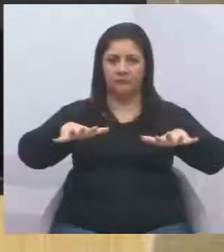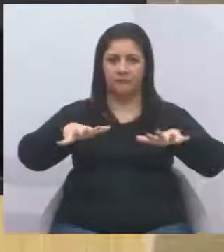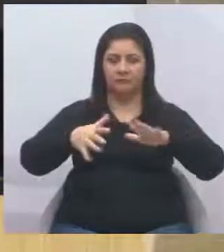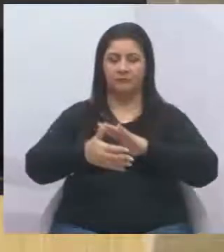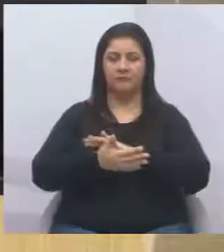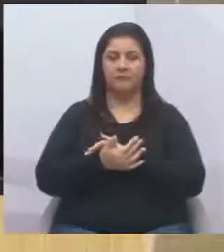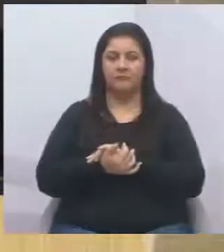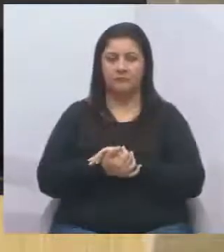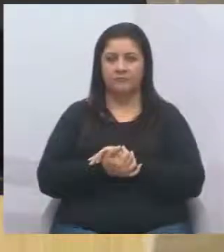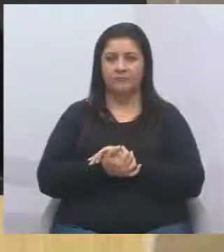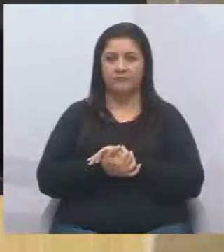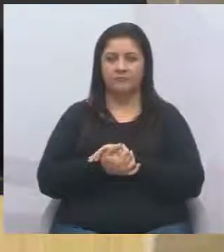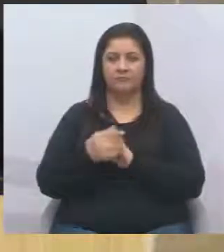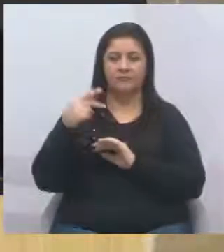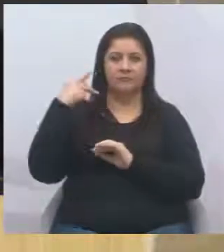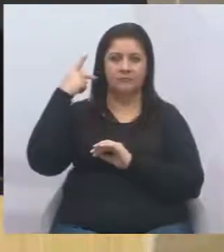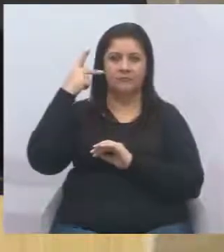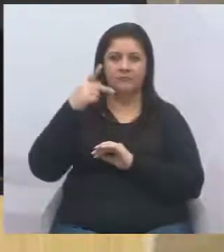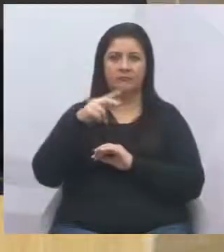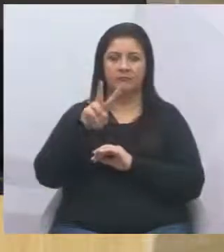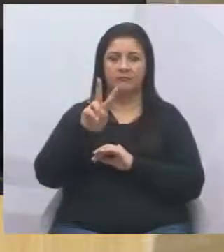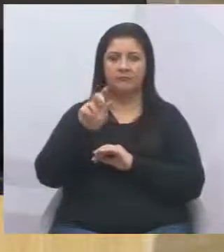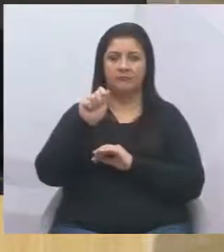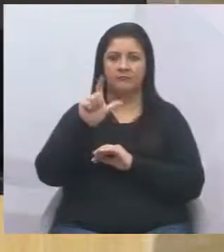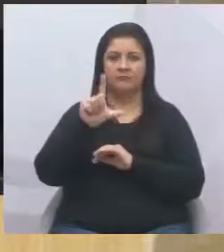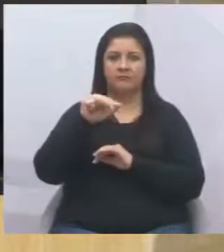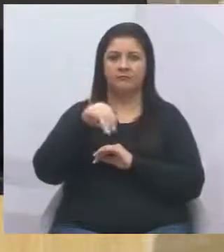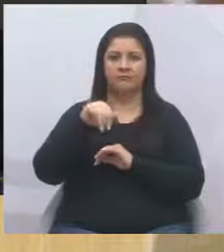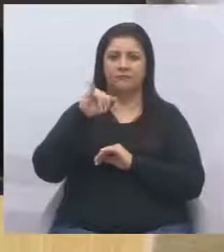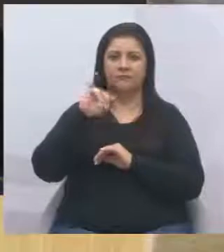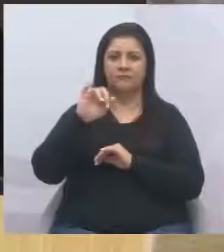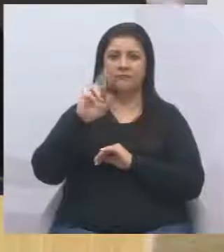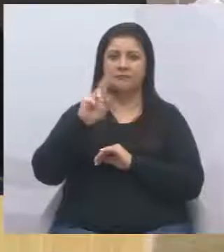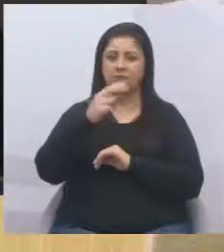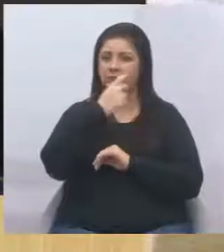presente manifestação. Vereador Valmir, do Parque Meia Lua.